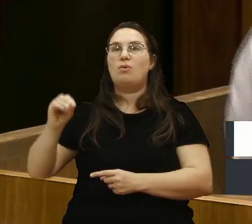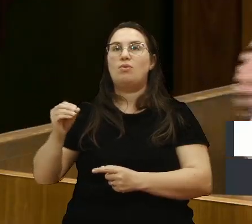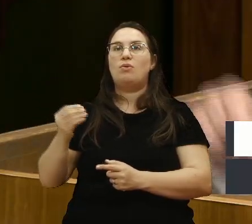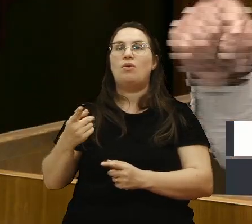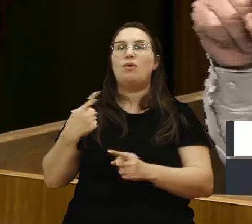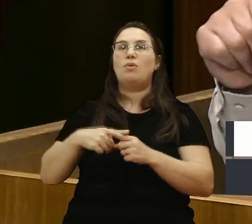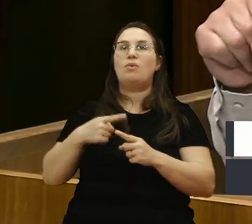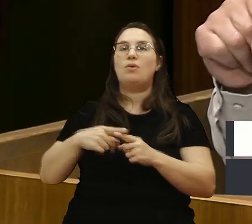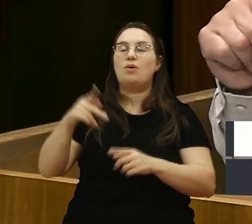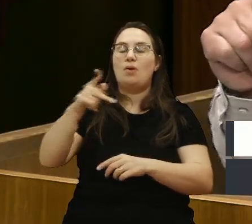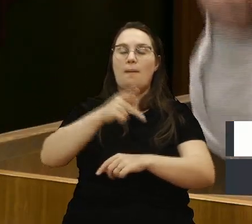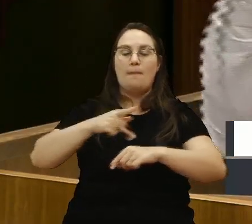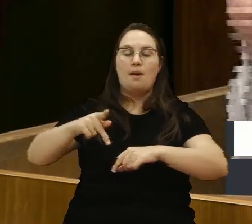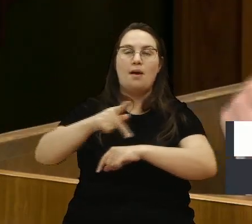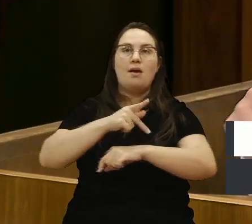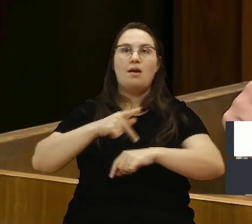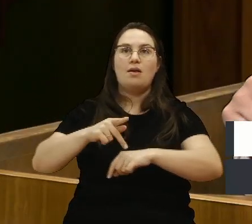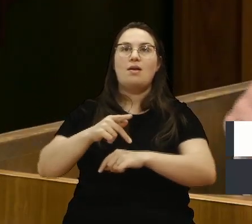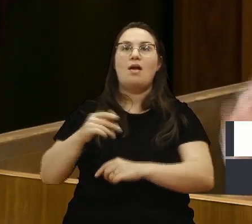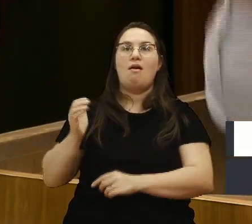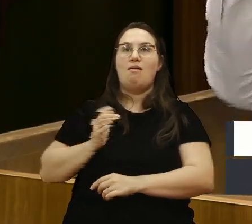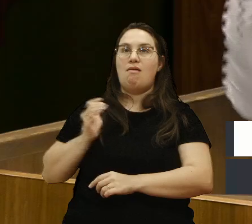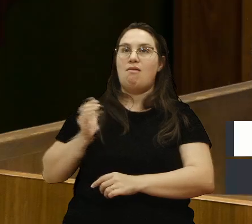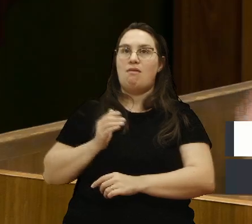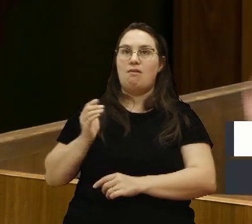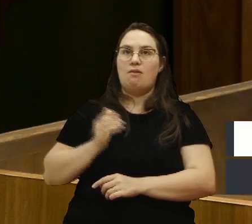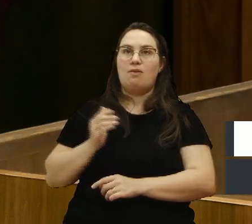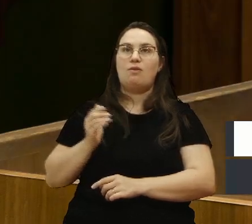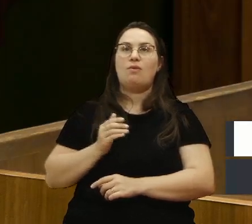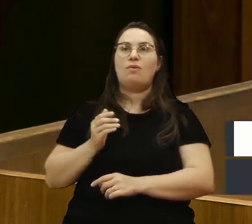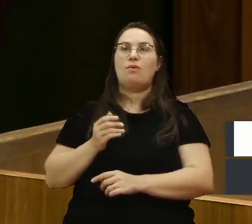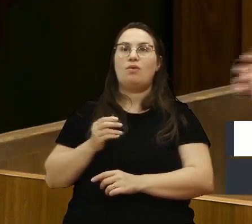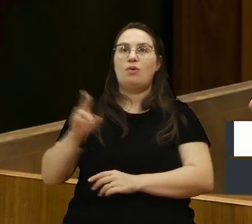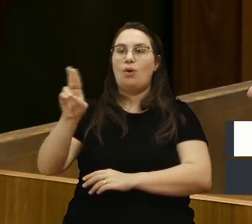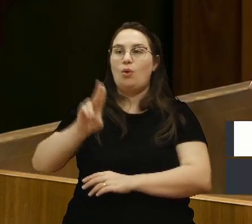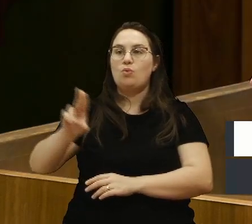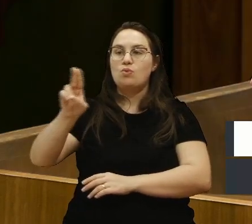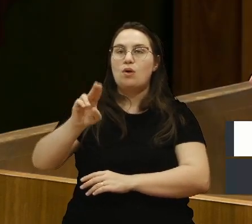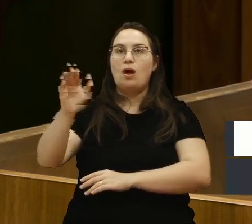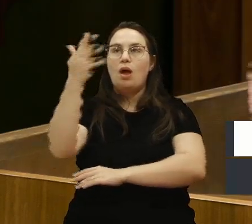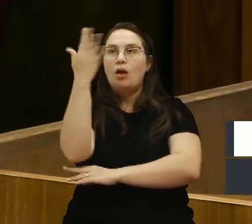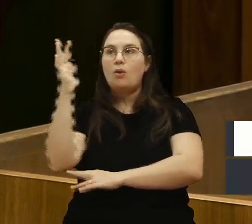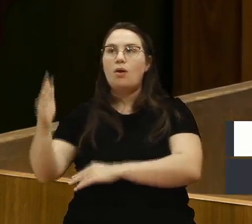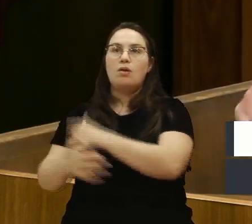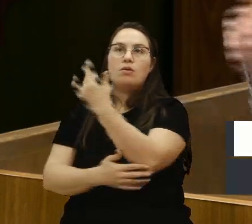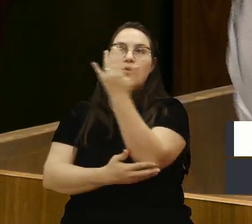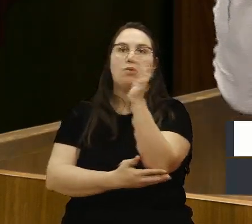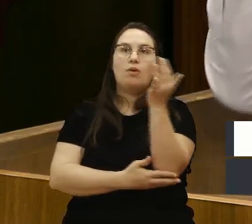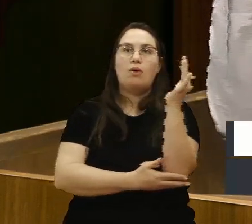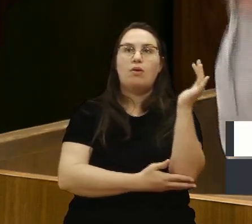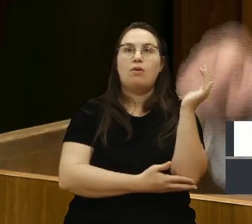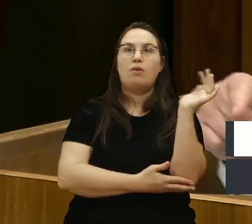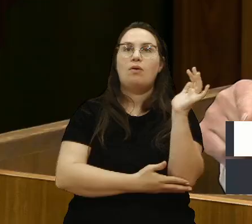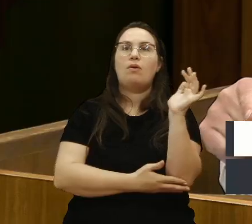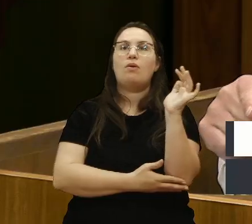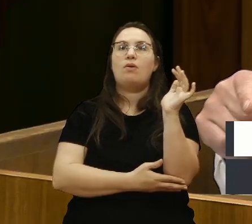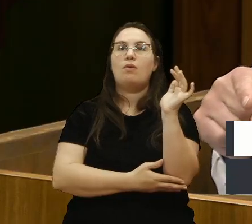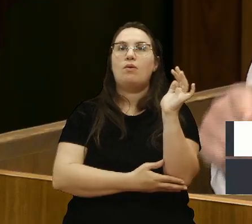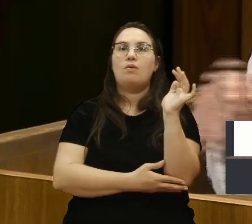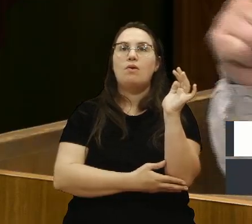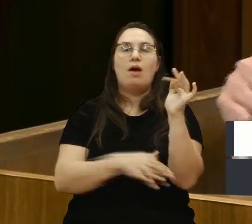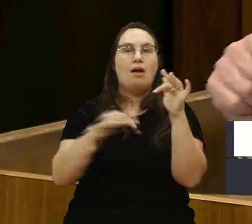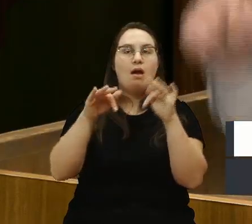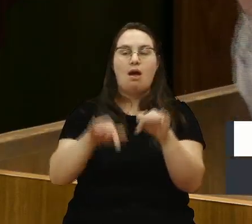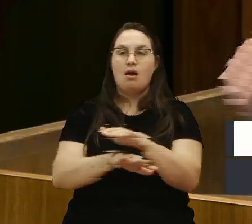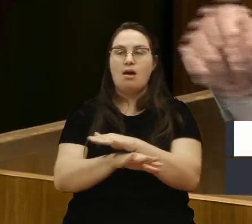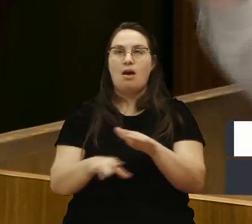por países ricos que consumiram com as suas florestas, consumiram com as suas reservas,